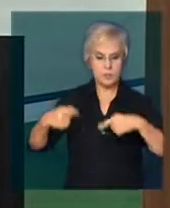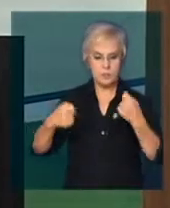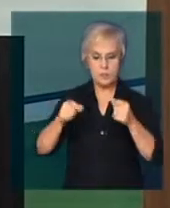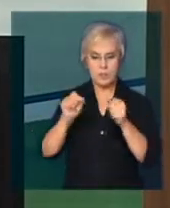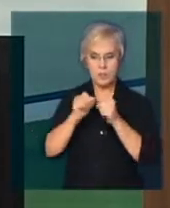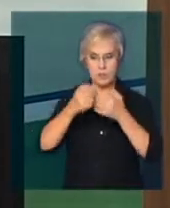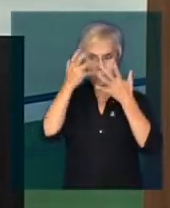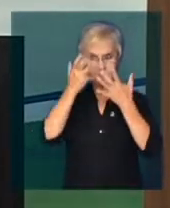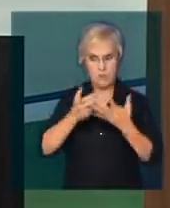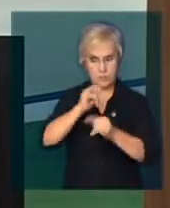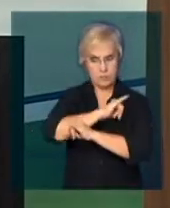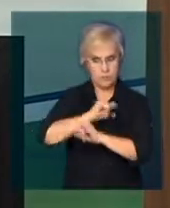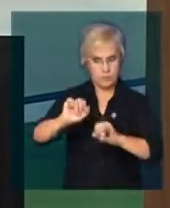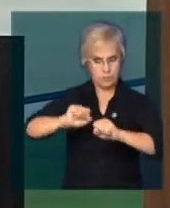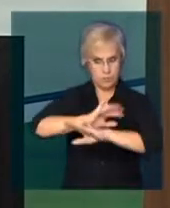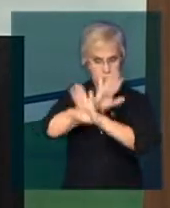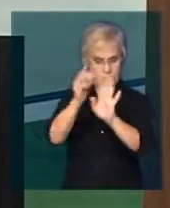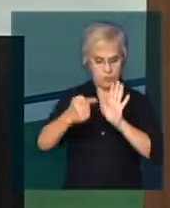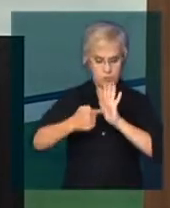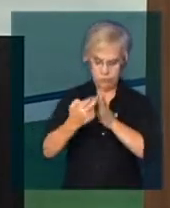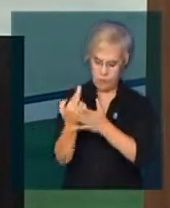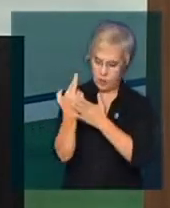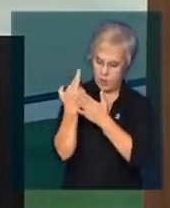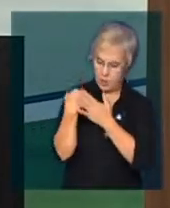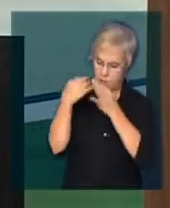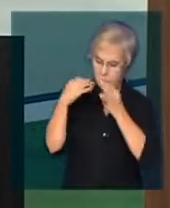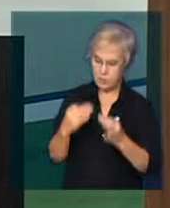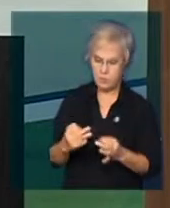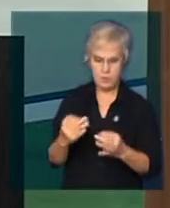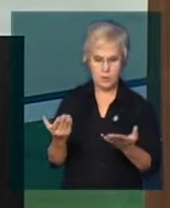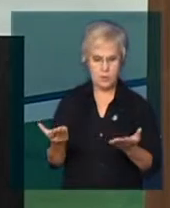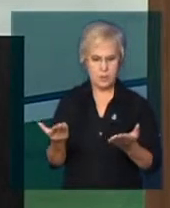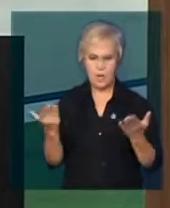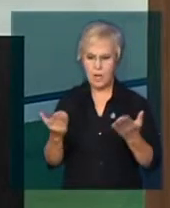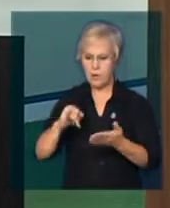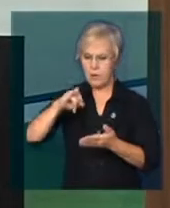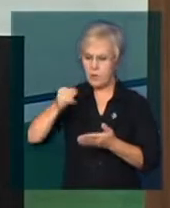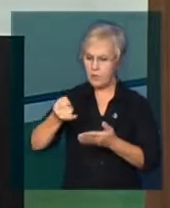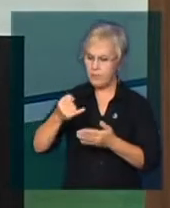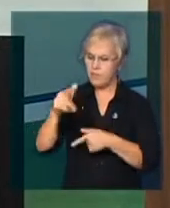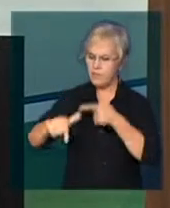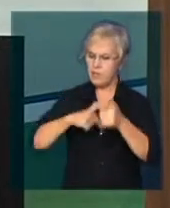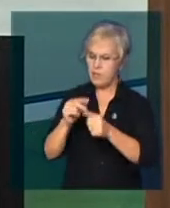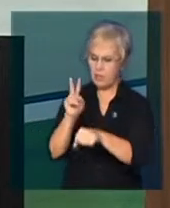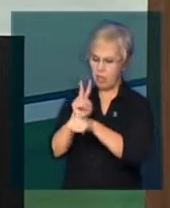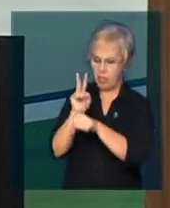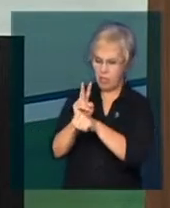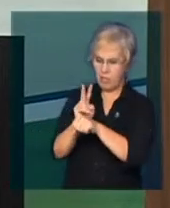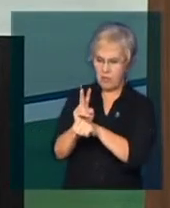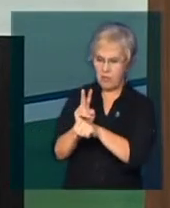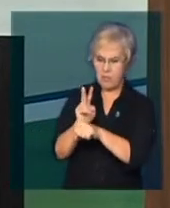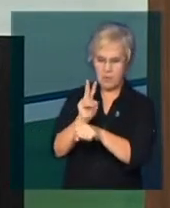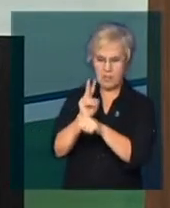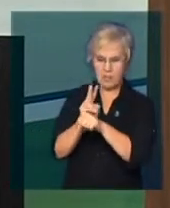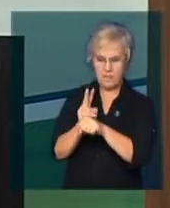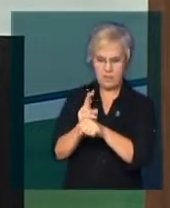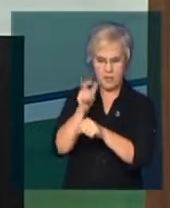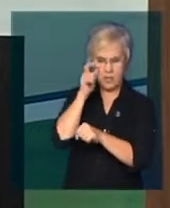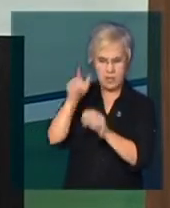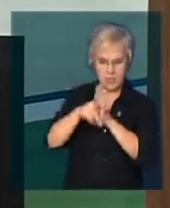forma séria, responsável, e não usando o trabalhador como escudo para defender interesses de corporações.